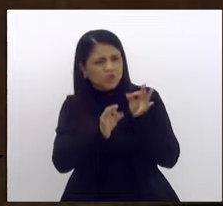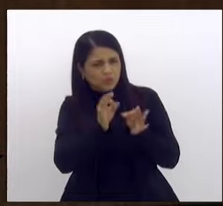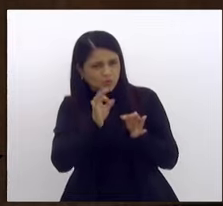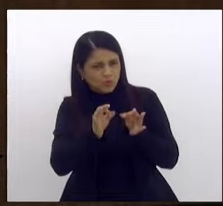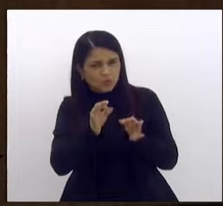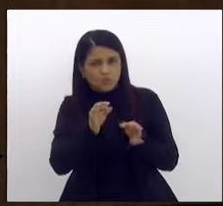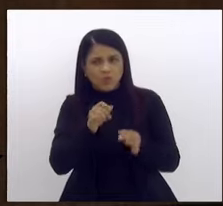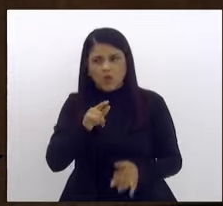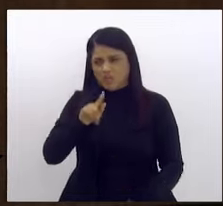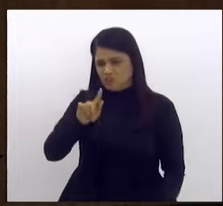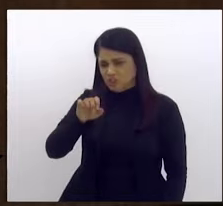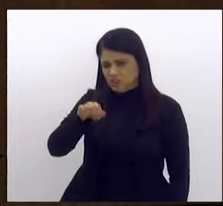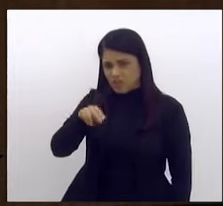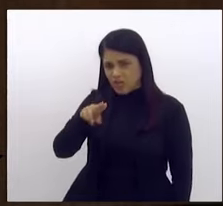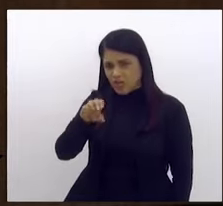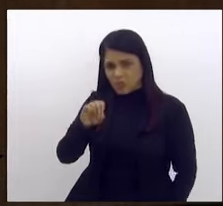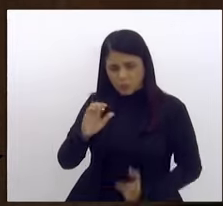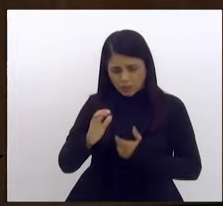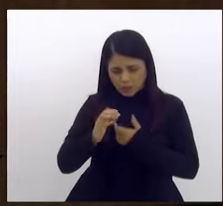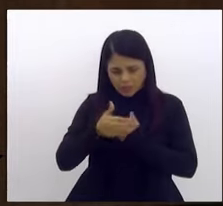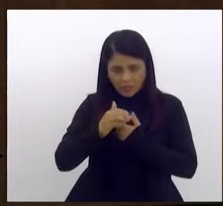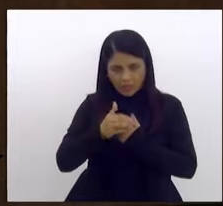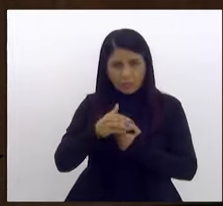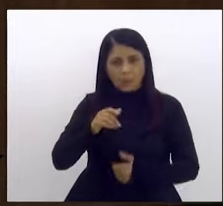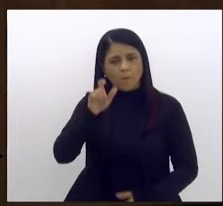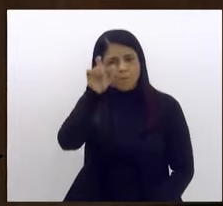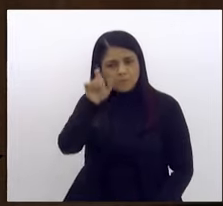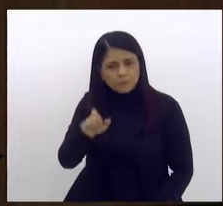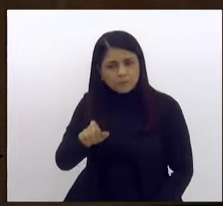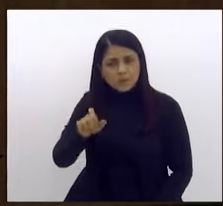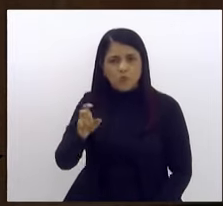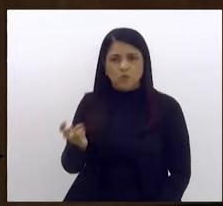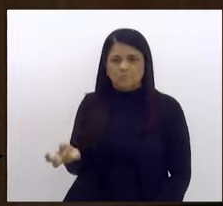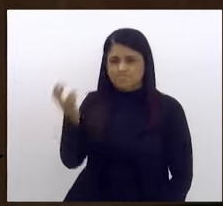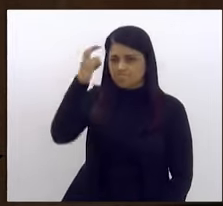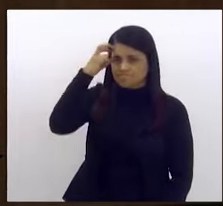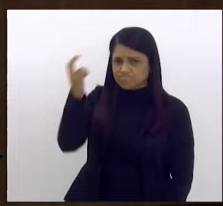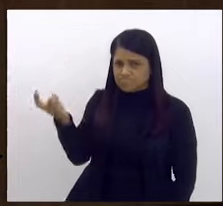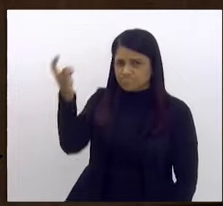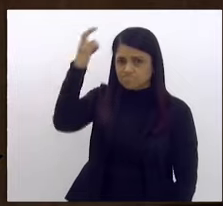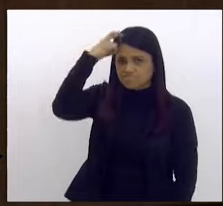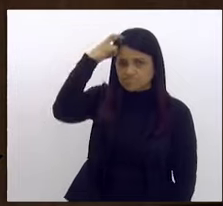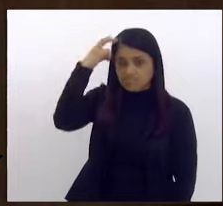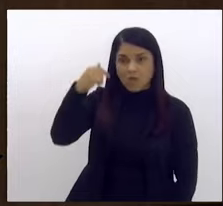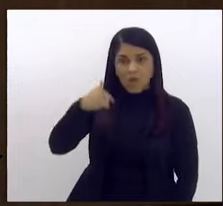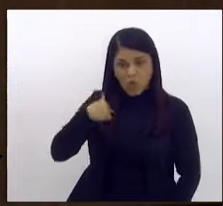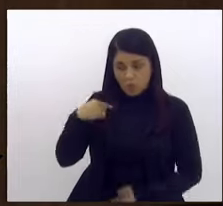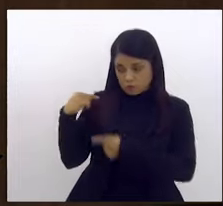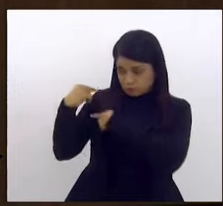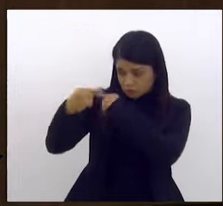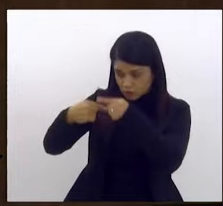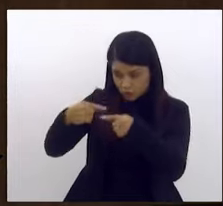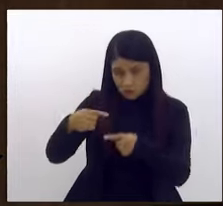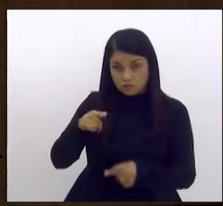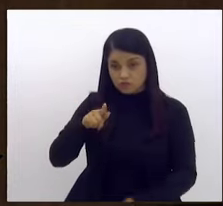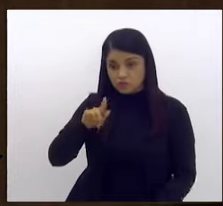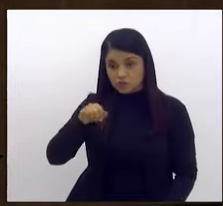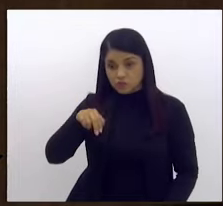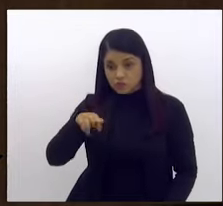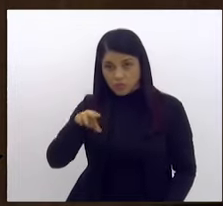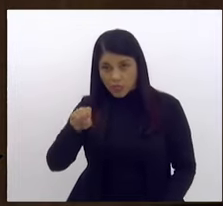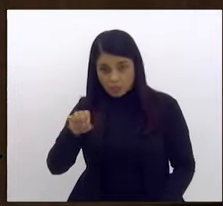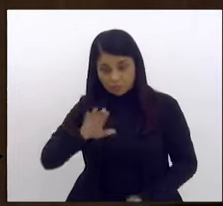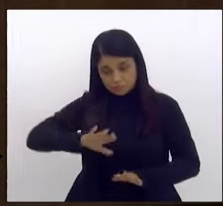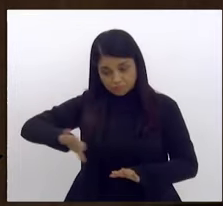gênio, é pessoas superdotadas. Eu sou de uma geração que gênio era gênio, superdotado